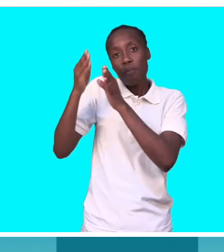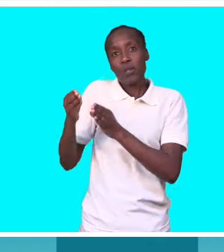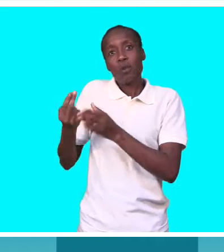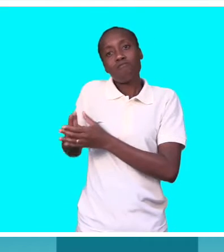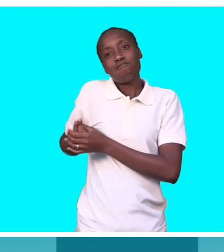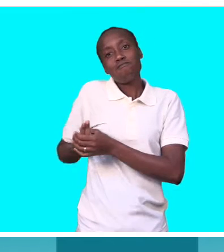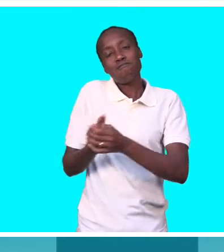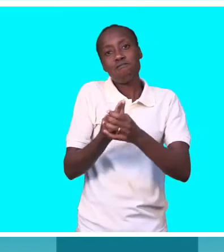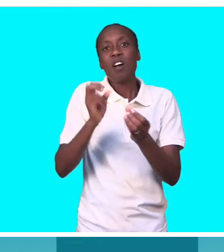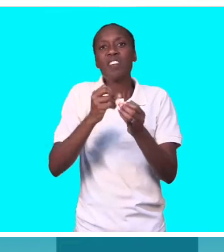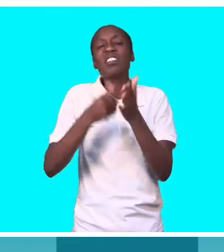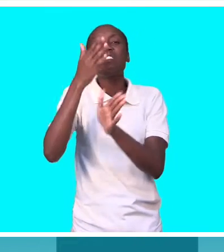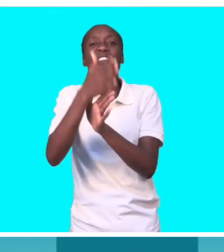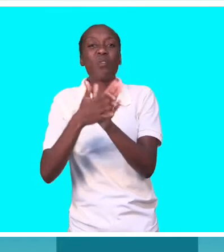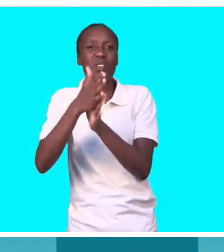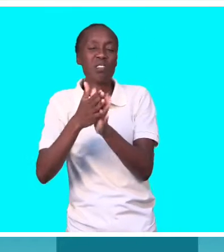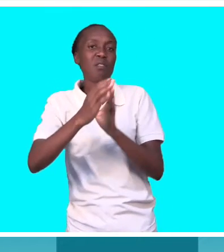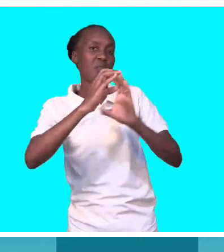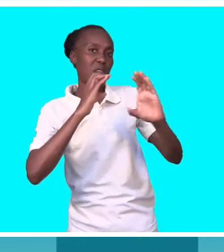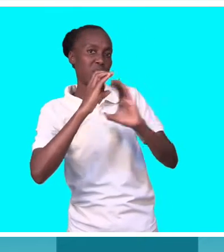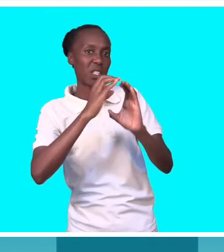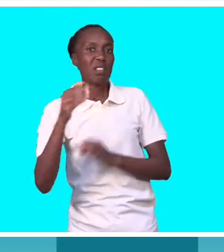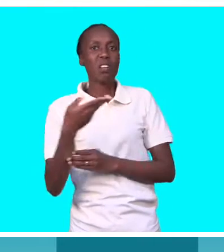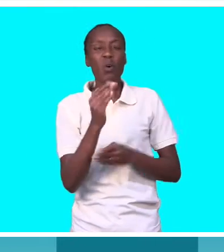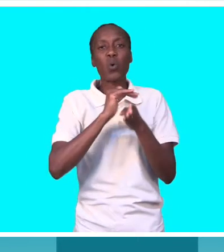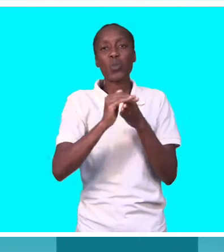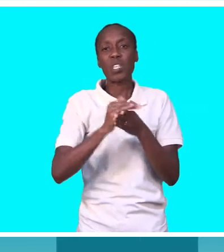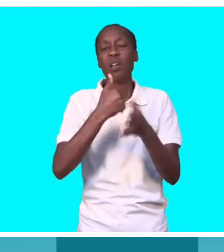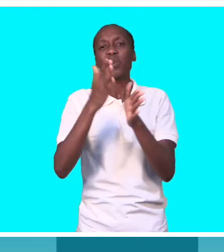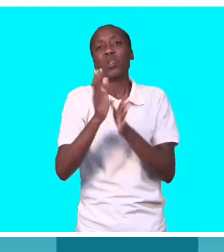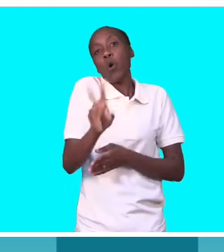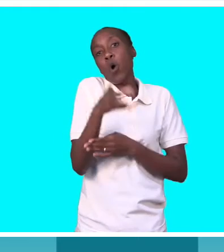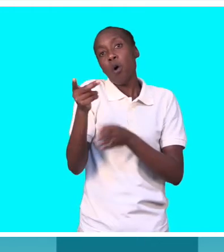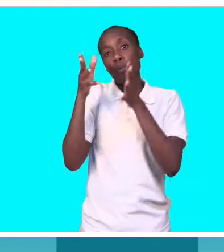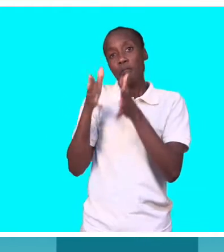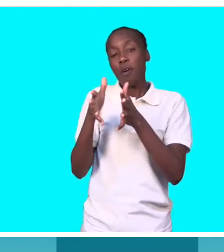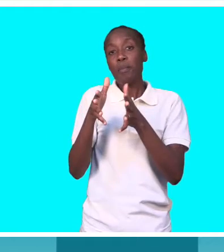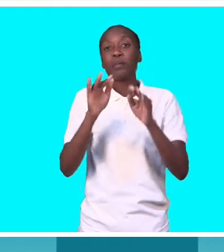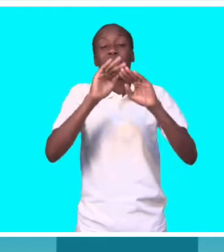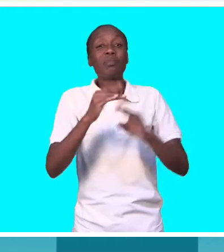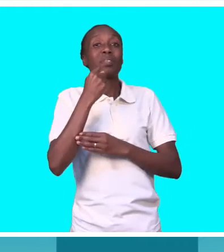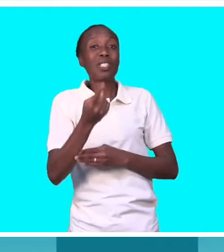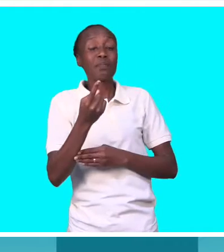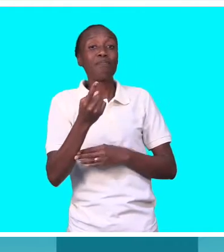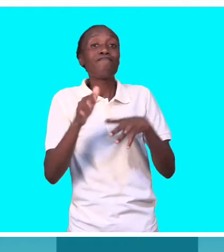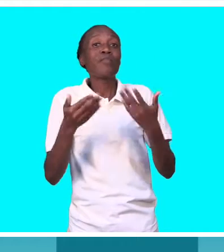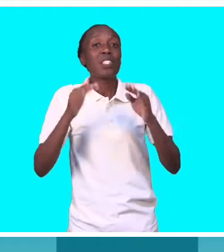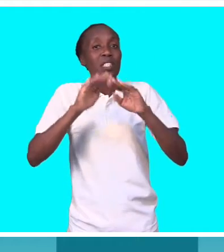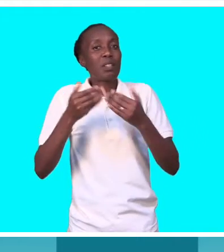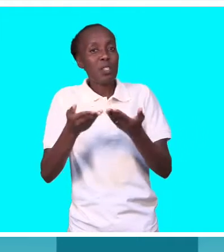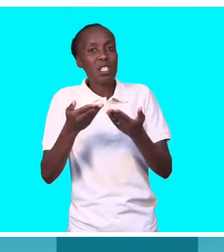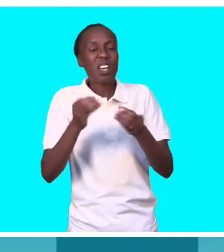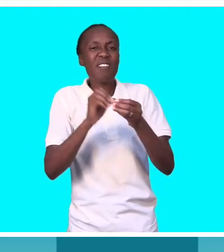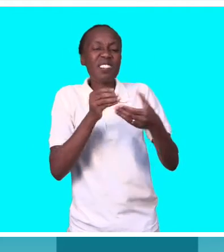pessoa, de livremente ter a informação sem que os outros saibam. A visão da modérgica é ver a sociedade moçambicana